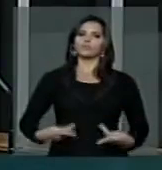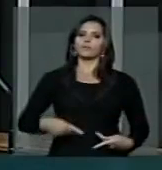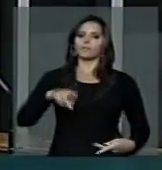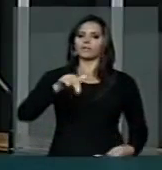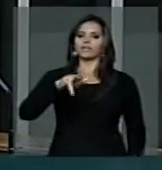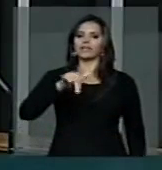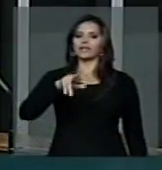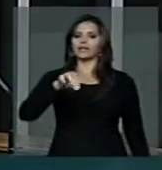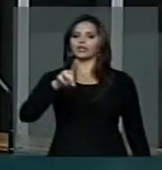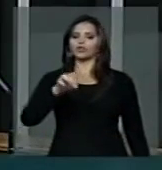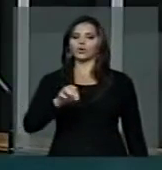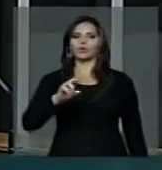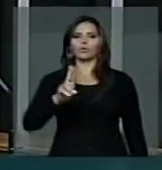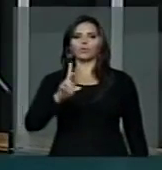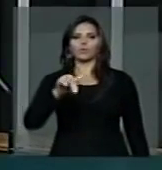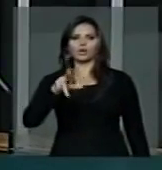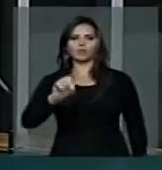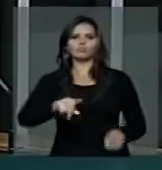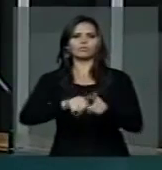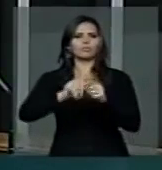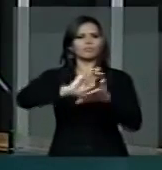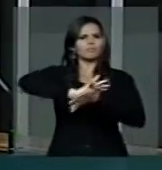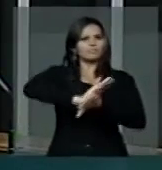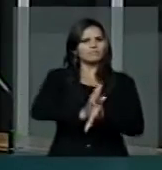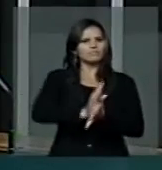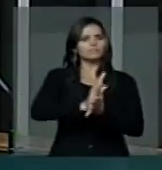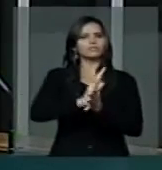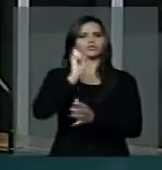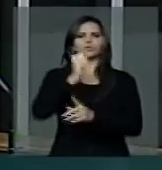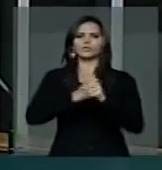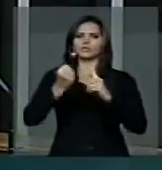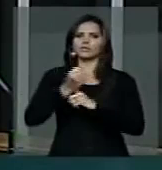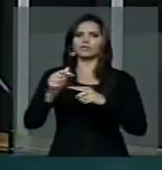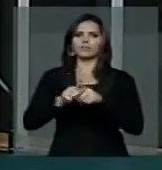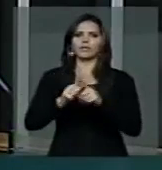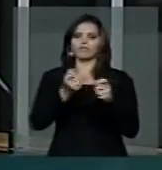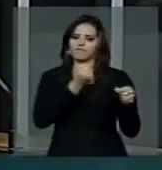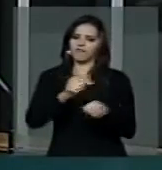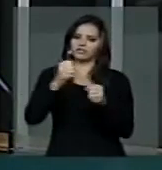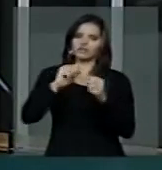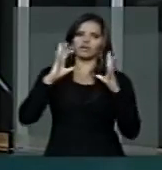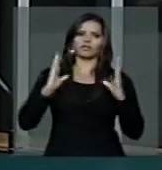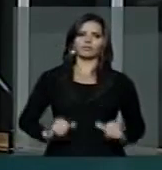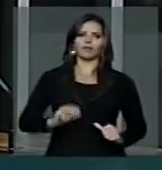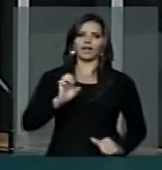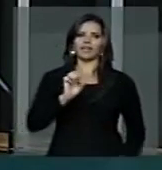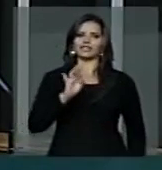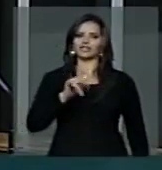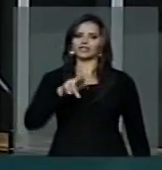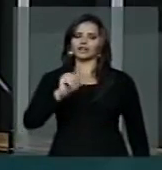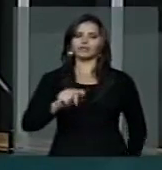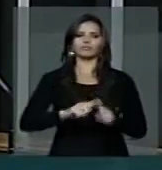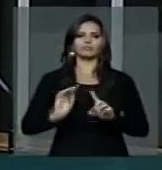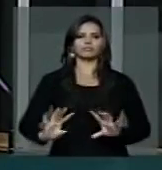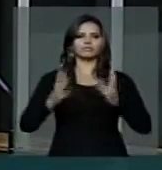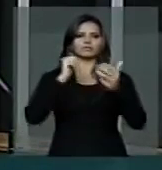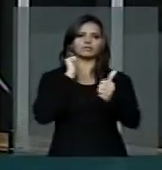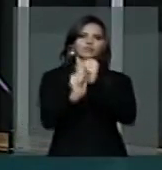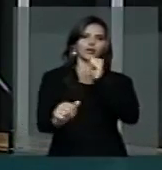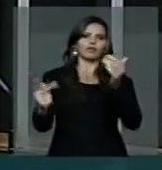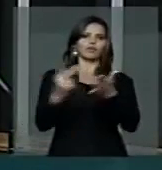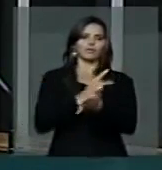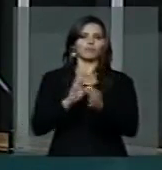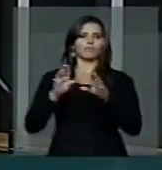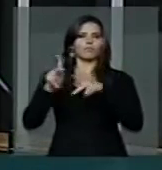o racismo na sociedade brasileira, o conceito de faxina étnica e o impacto decorrente dos grandes eventos esportivos nas